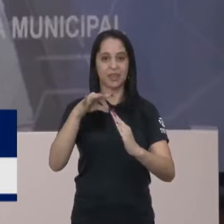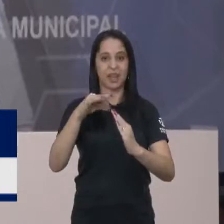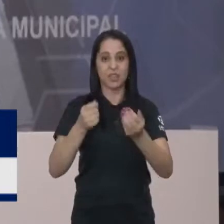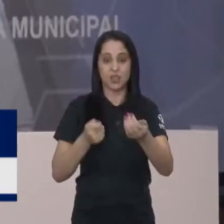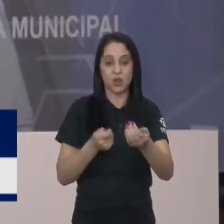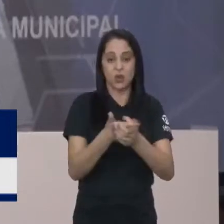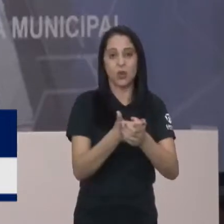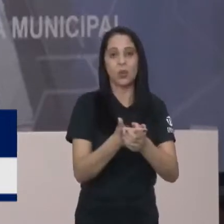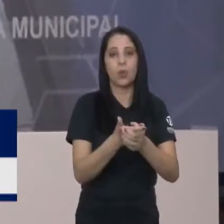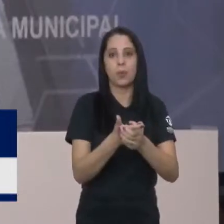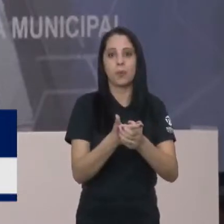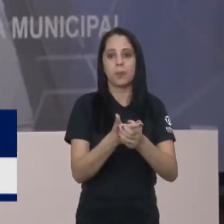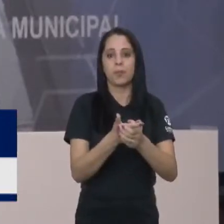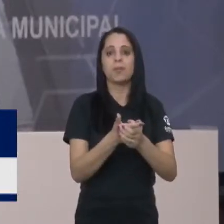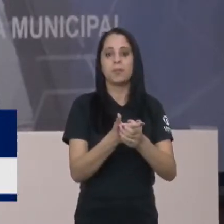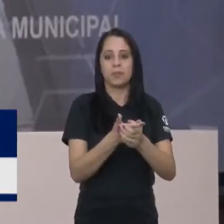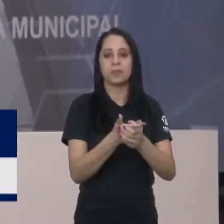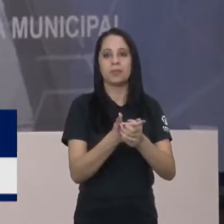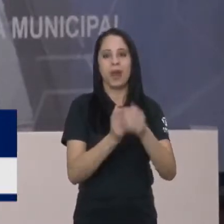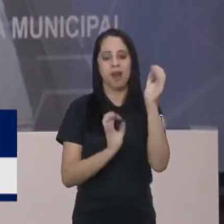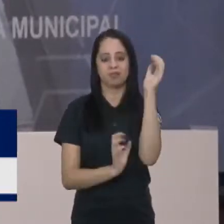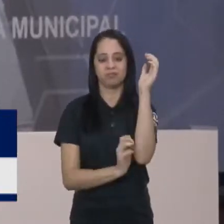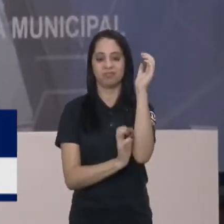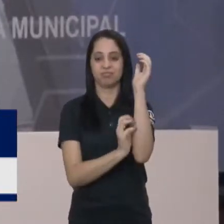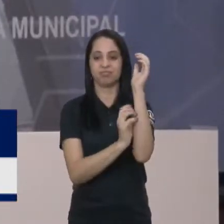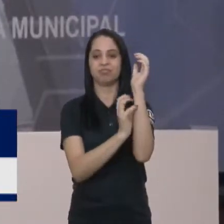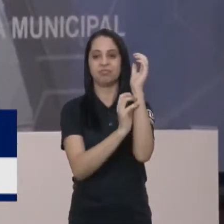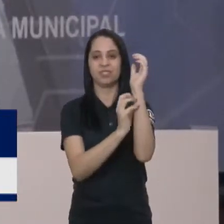do Sanatório Vicentina Aranha.